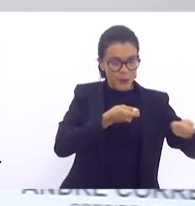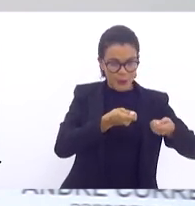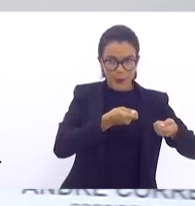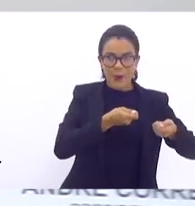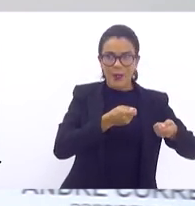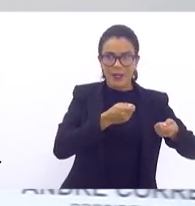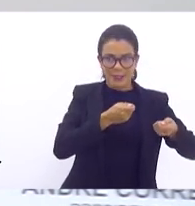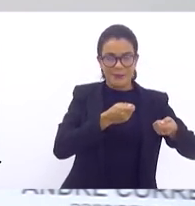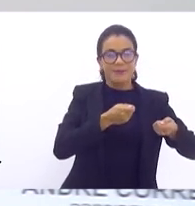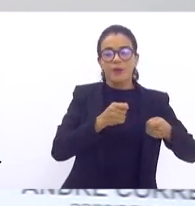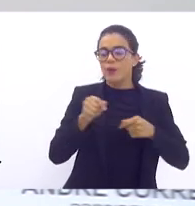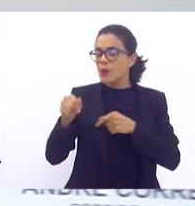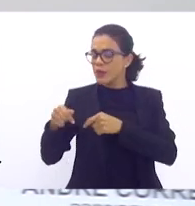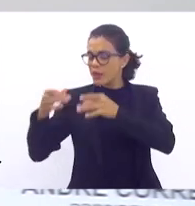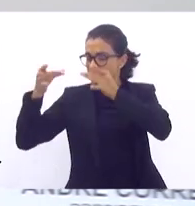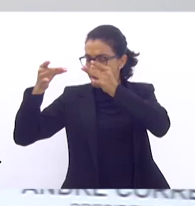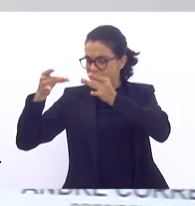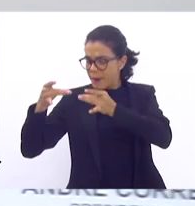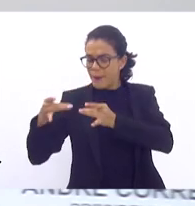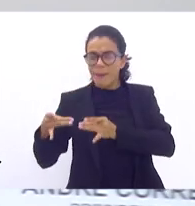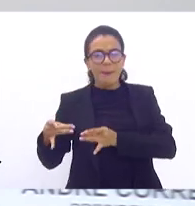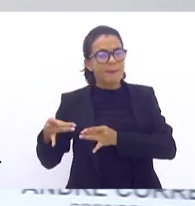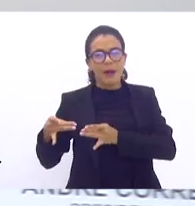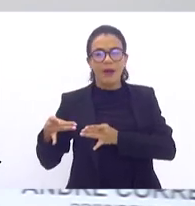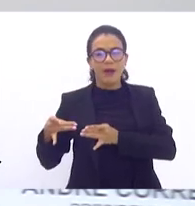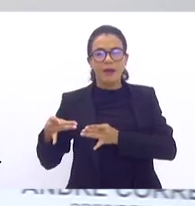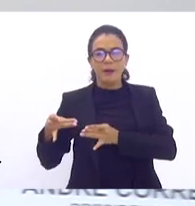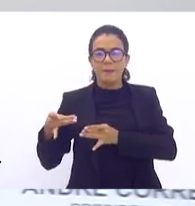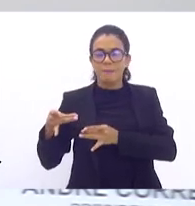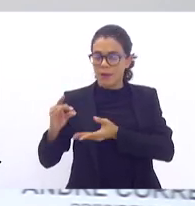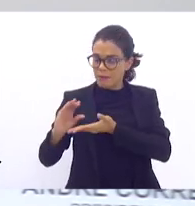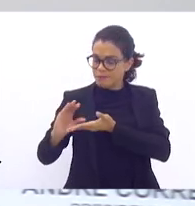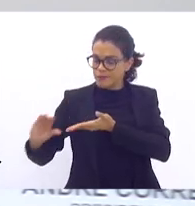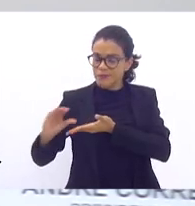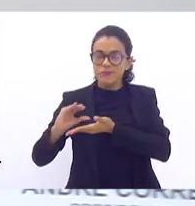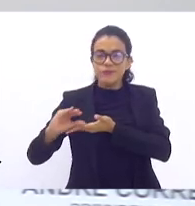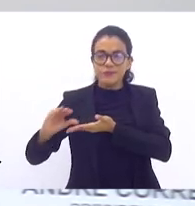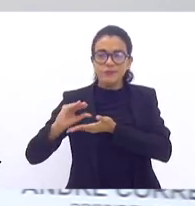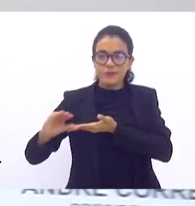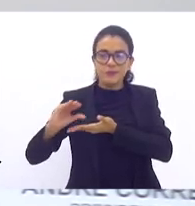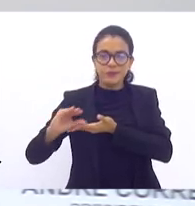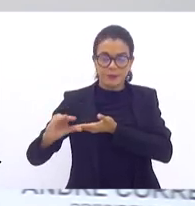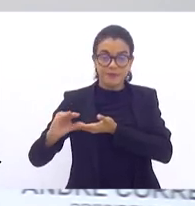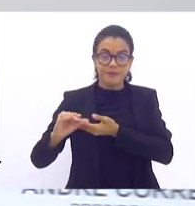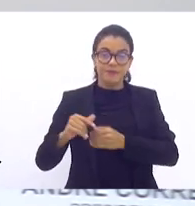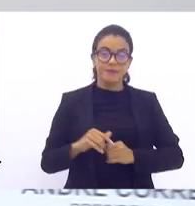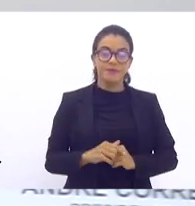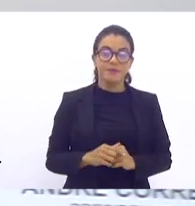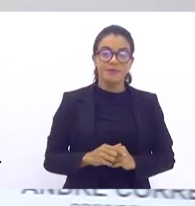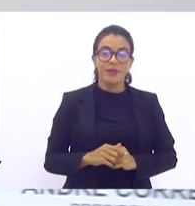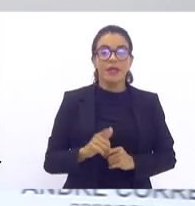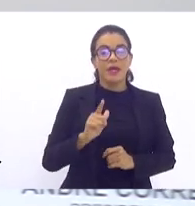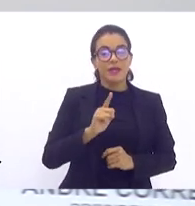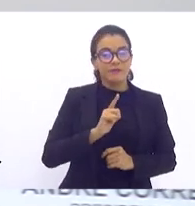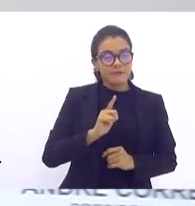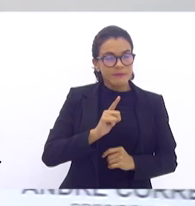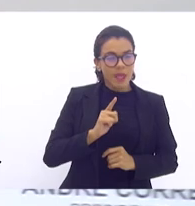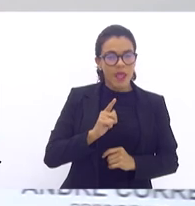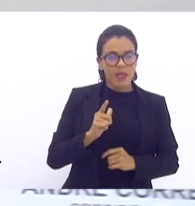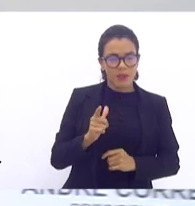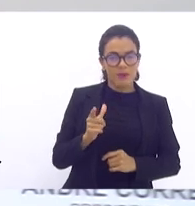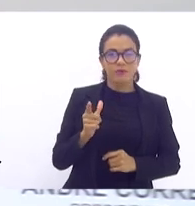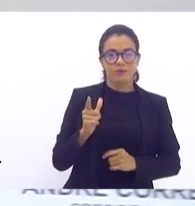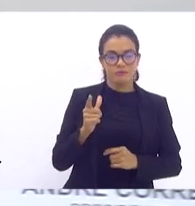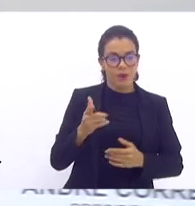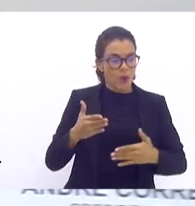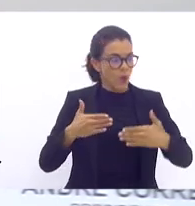e por outro lado do que deve ser aproximado para a questão do investimento E aí eu tenho tenho tido algumas surpresas